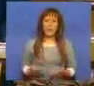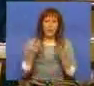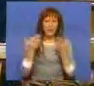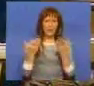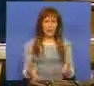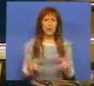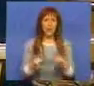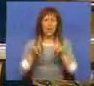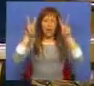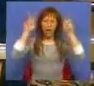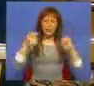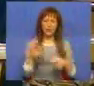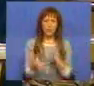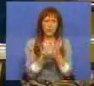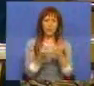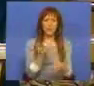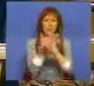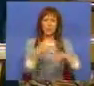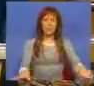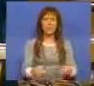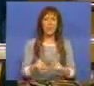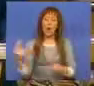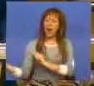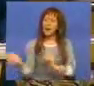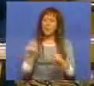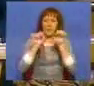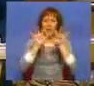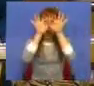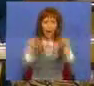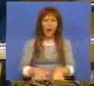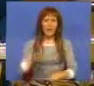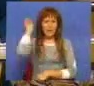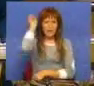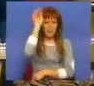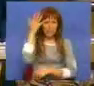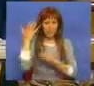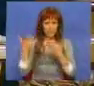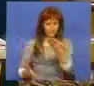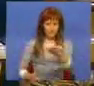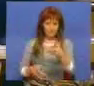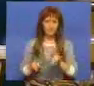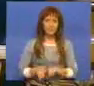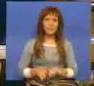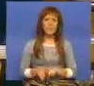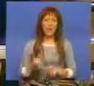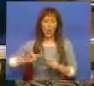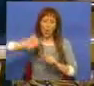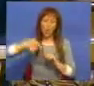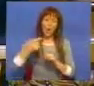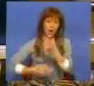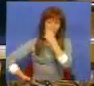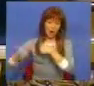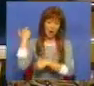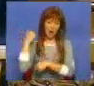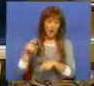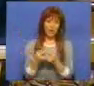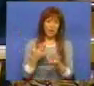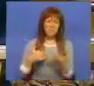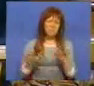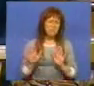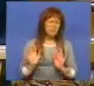hoje o tema do divórcio a debate na Assembleia da República. Há um ano atrás,